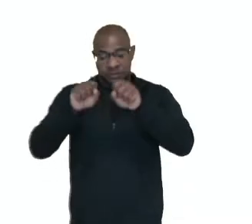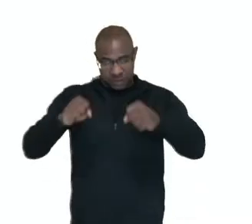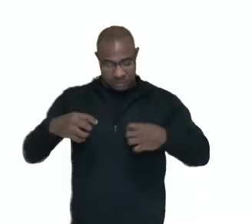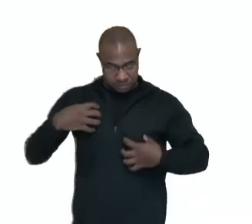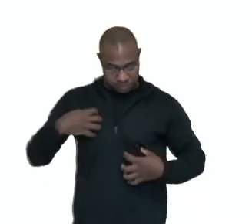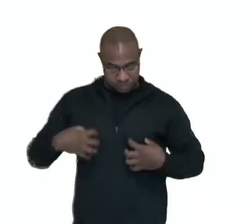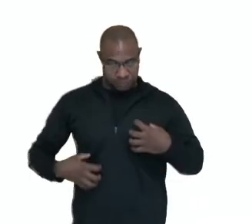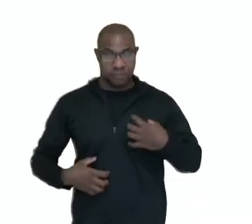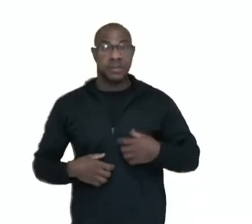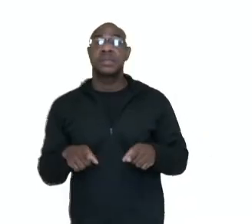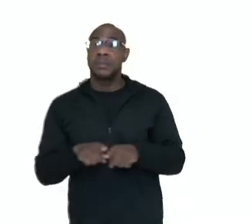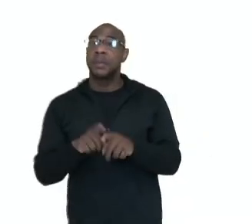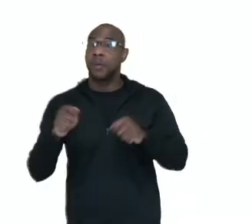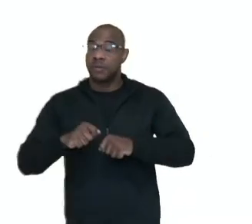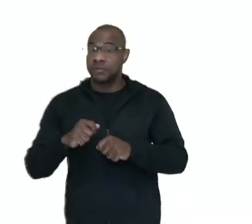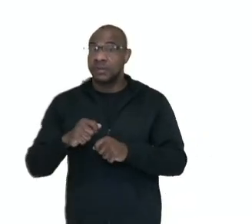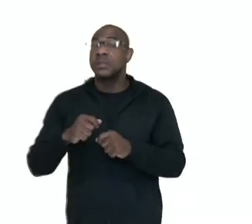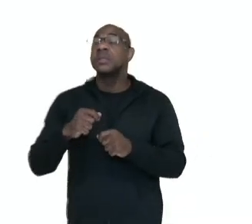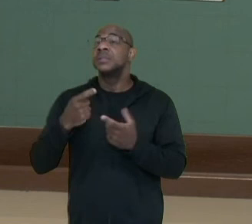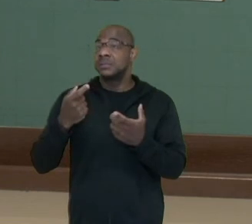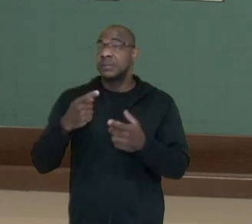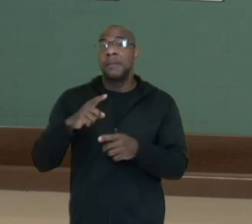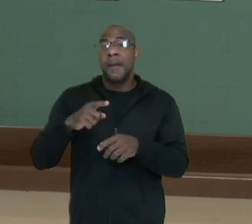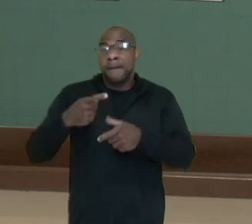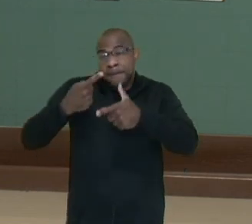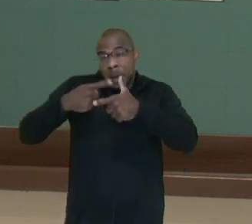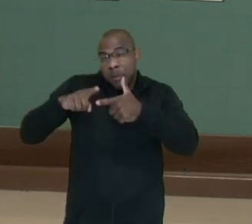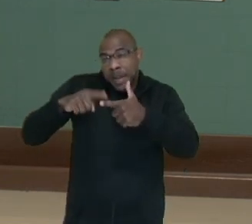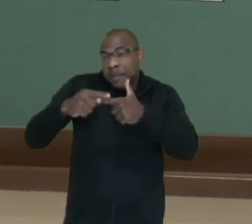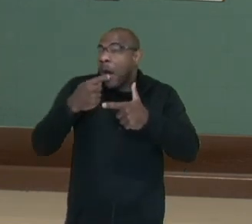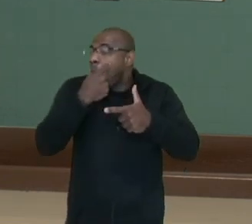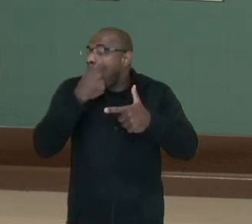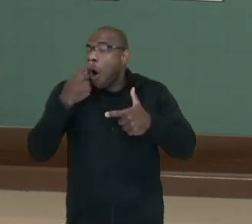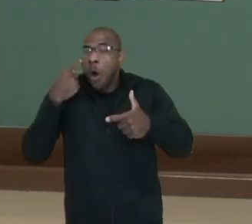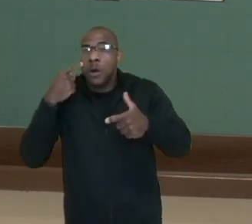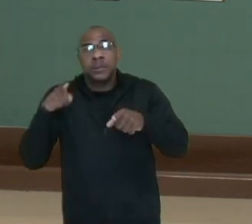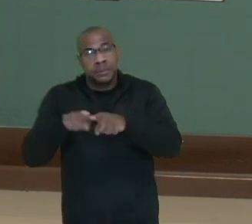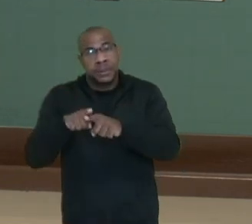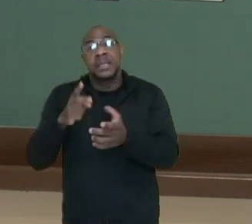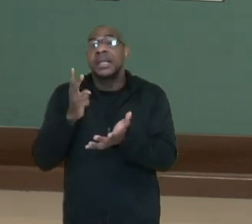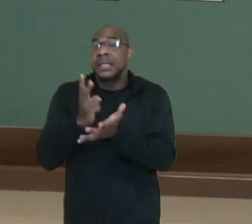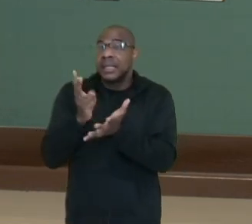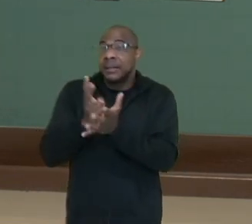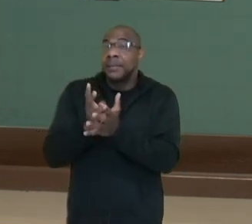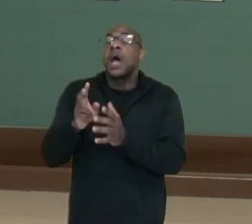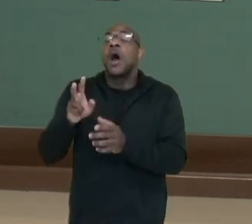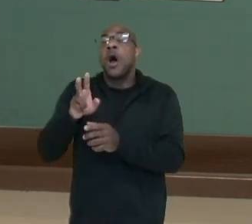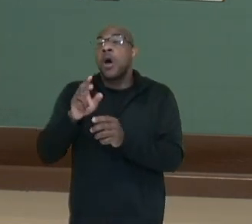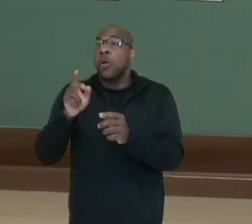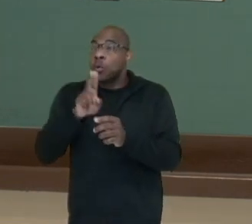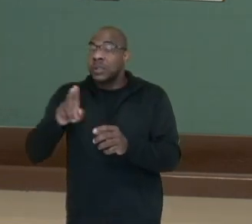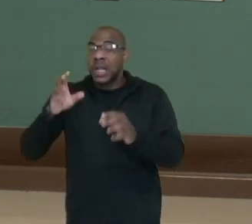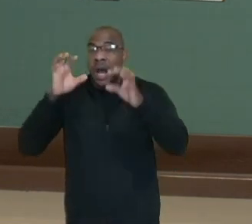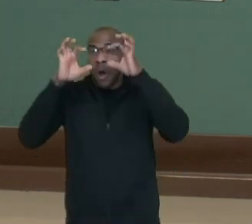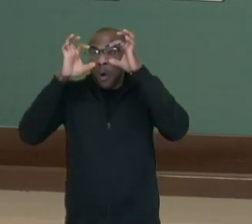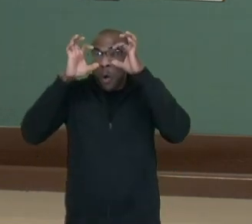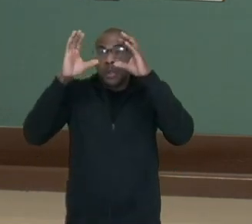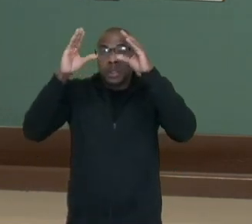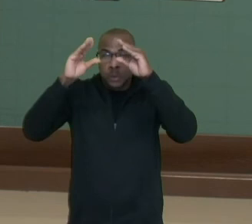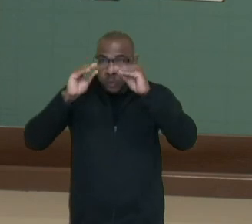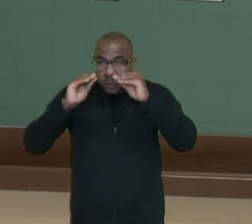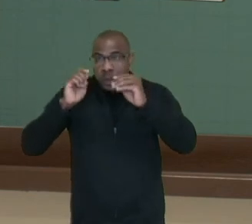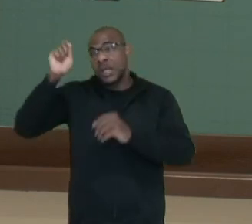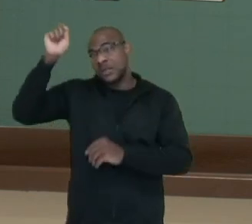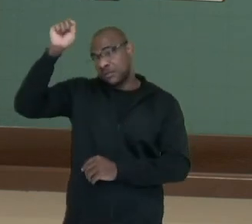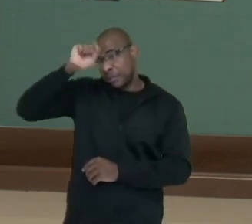E catarata, né? Então, sempre o uso de óculos escuros, camisas de mangas longas, chapéu, para